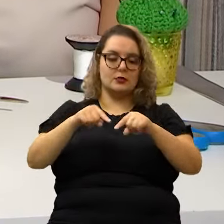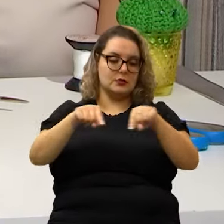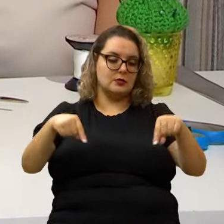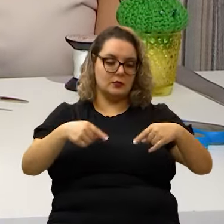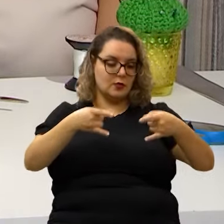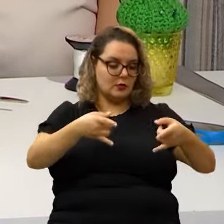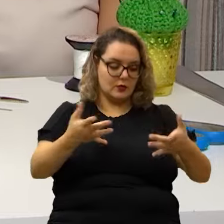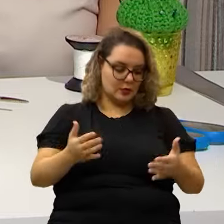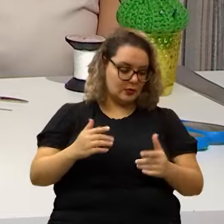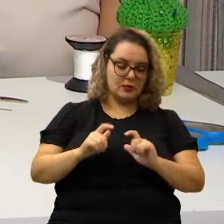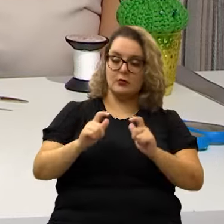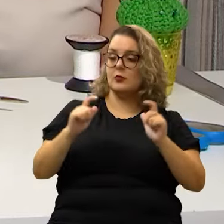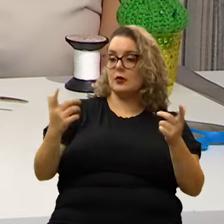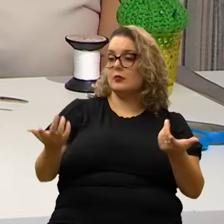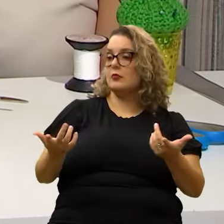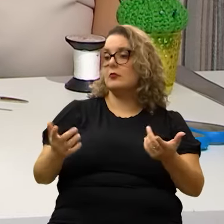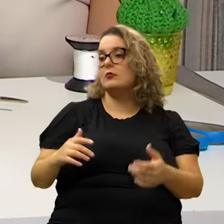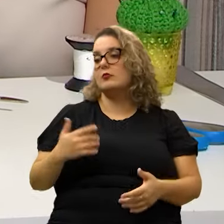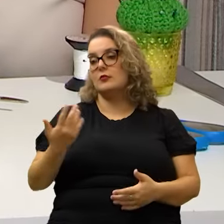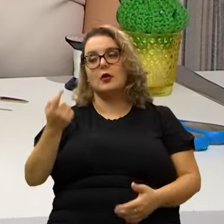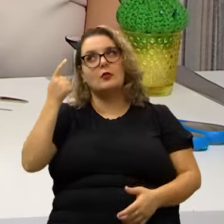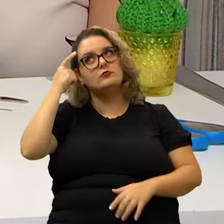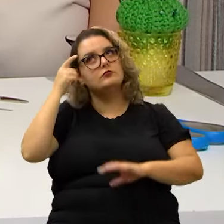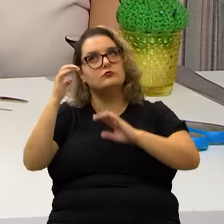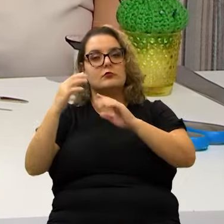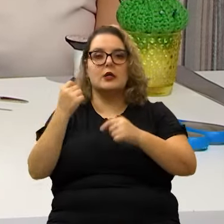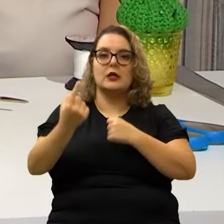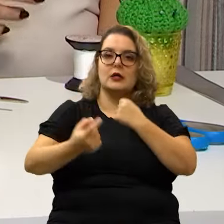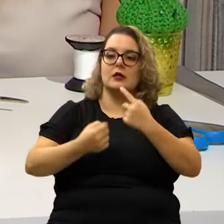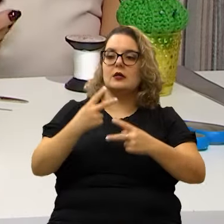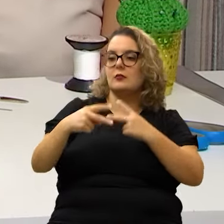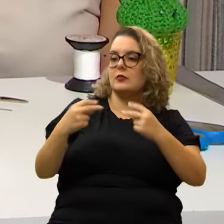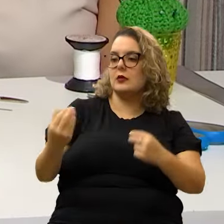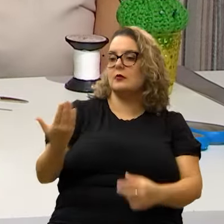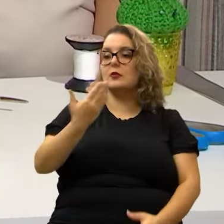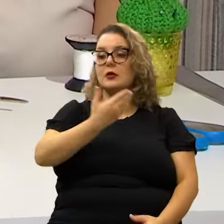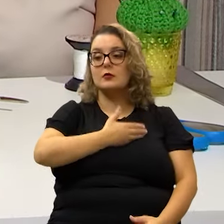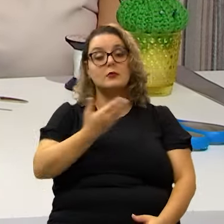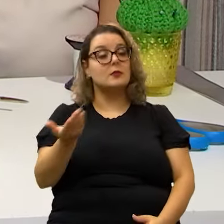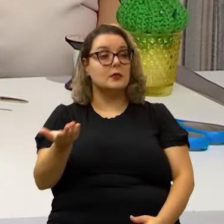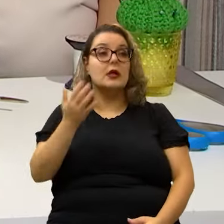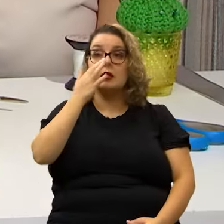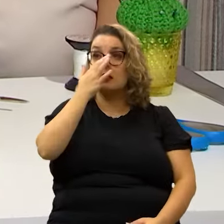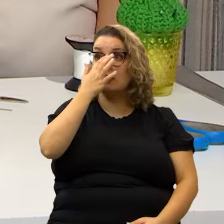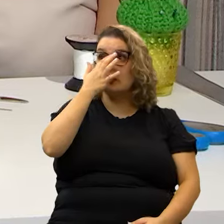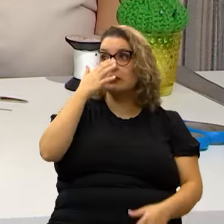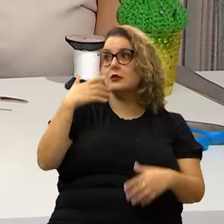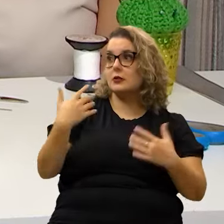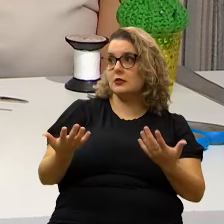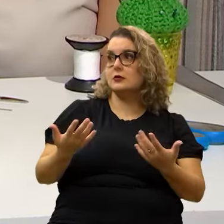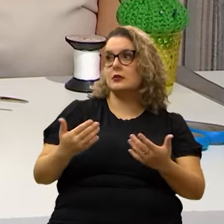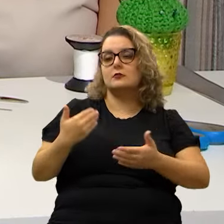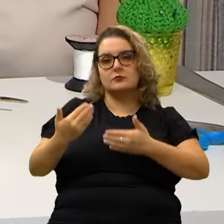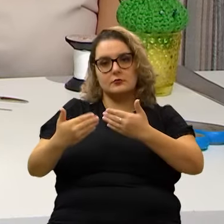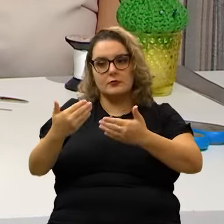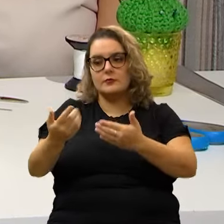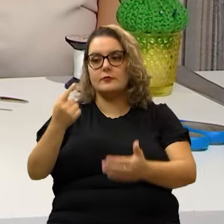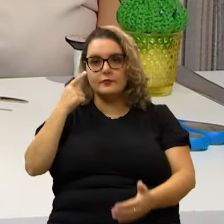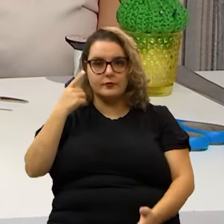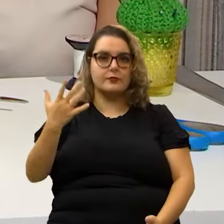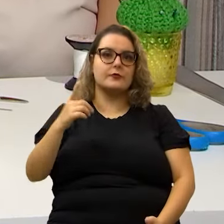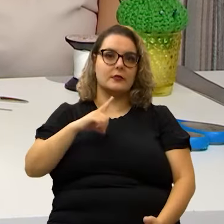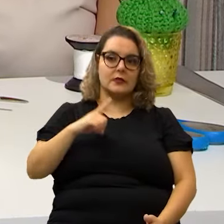quarto. E isso foi crescendo, né? A gente foi pensando em alguns presentes para as colegas, para as amigas. Então, veio a partir